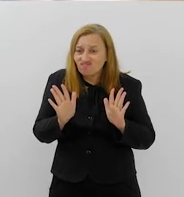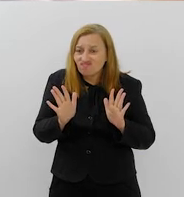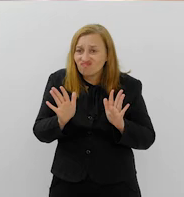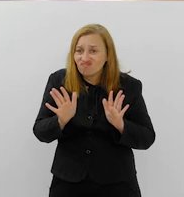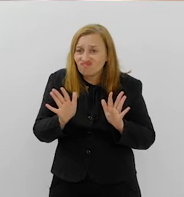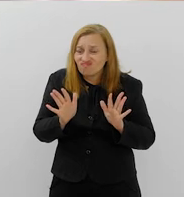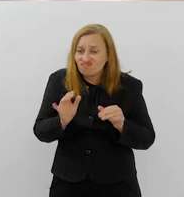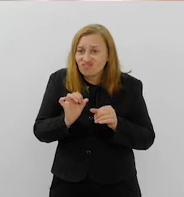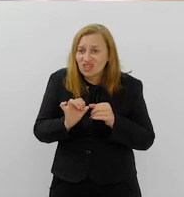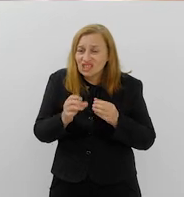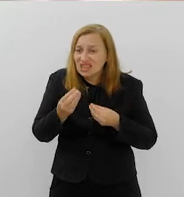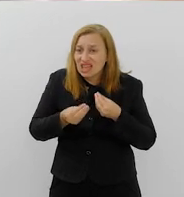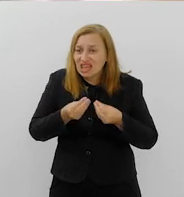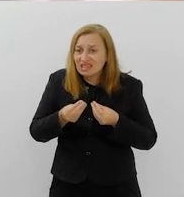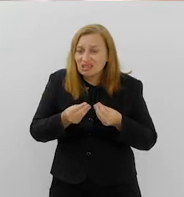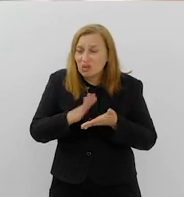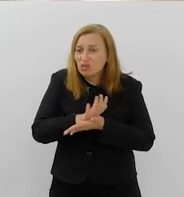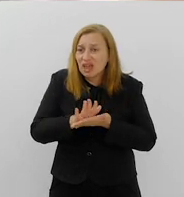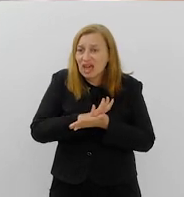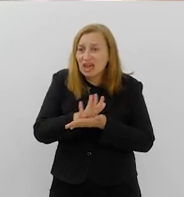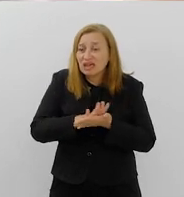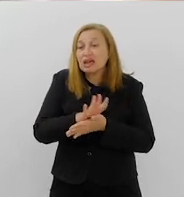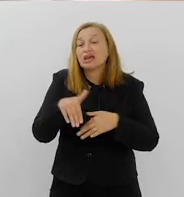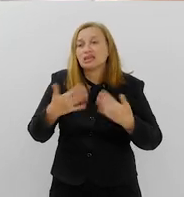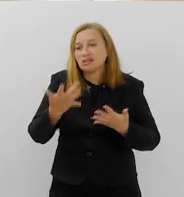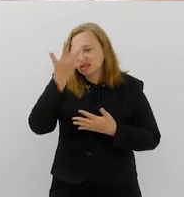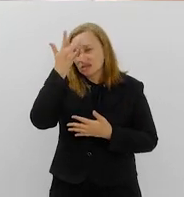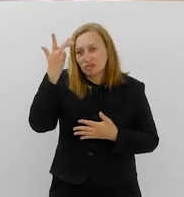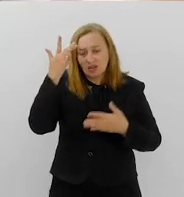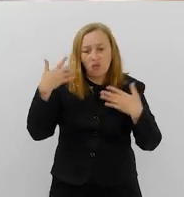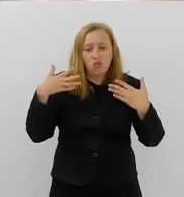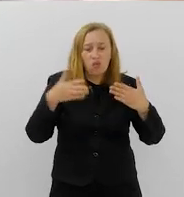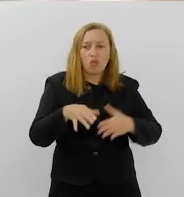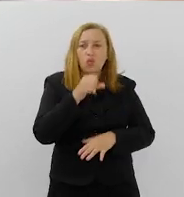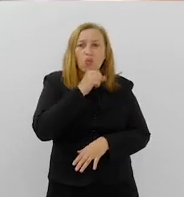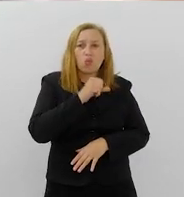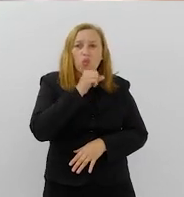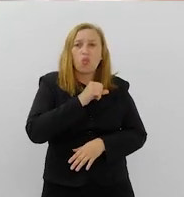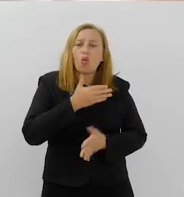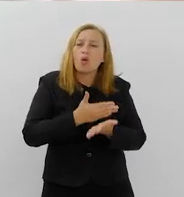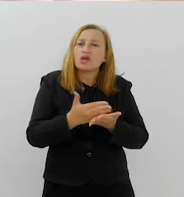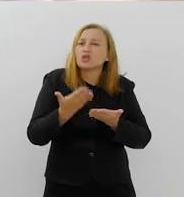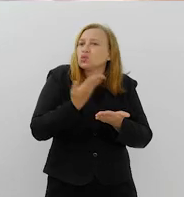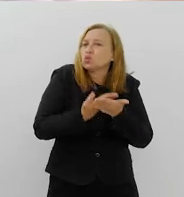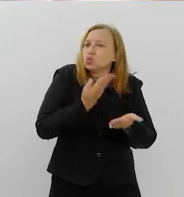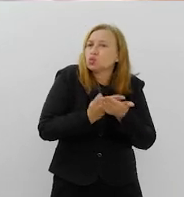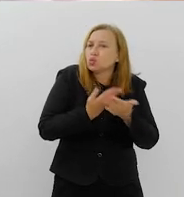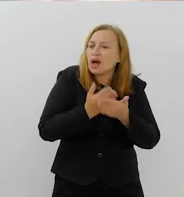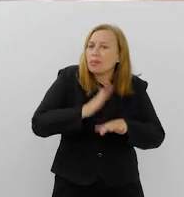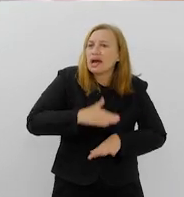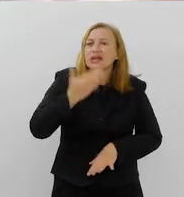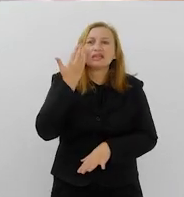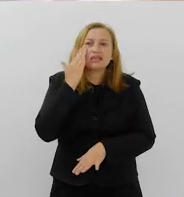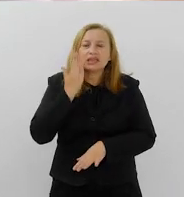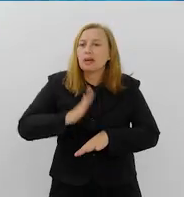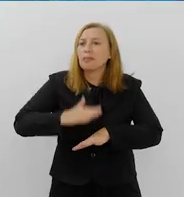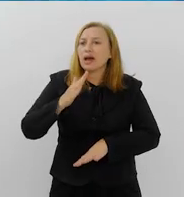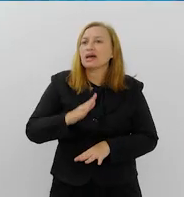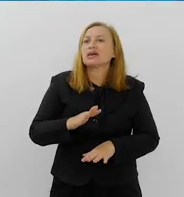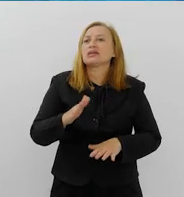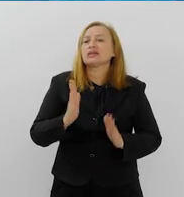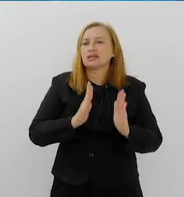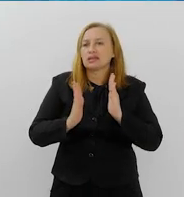Então, a área de saúde mental está meio de olho nos idosos, sabe? Está começando a estudar mais, entender